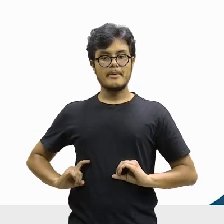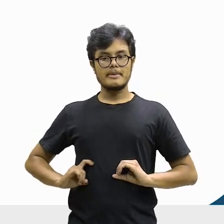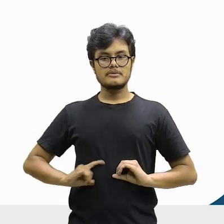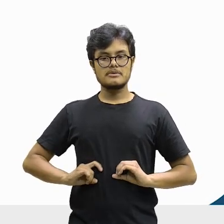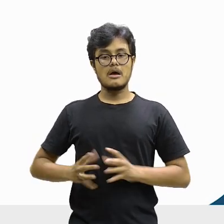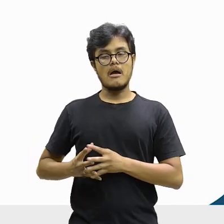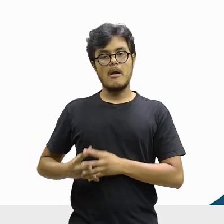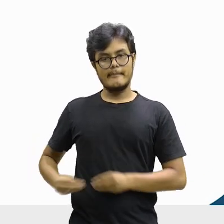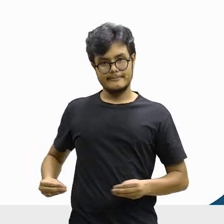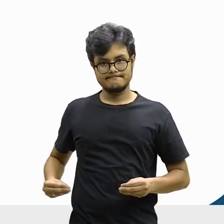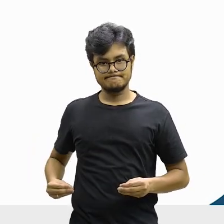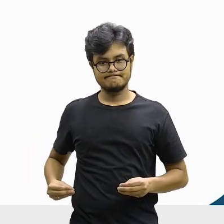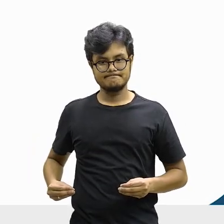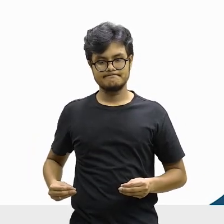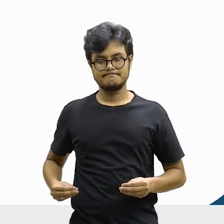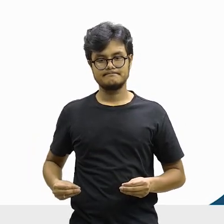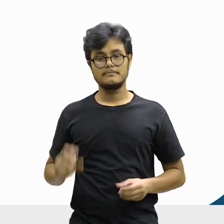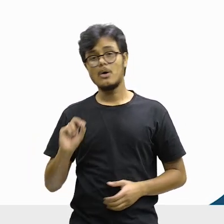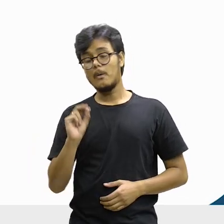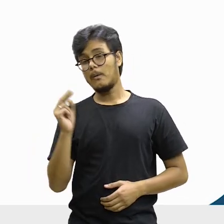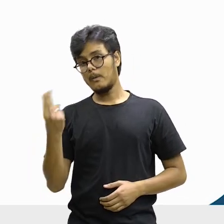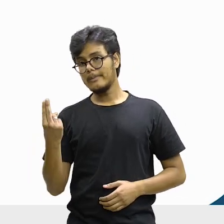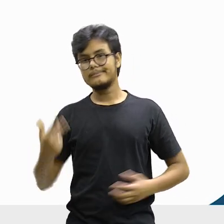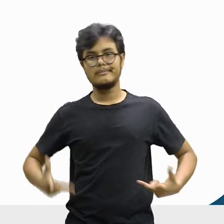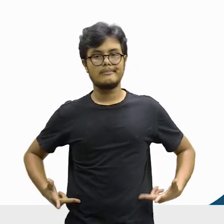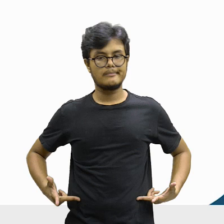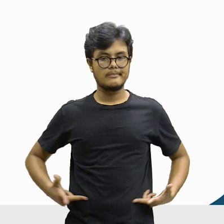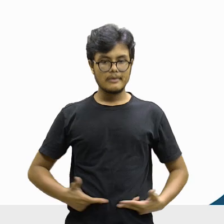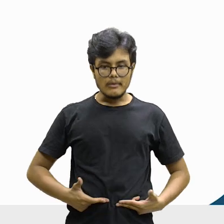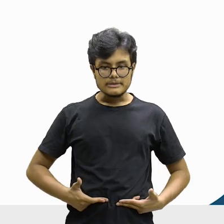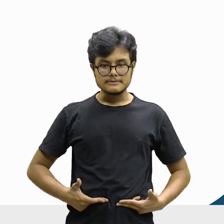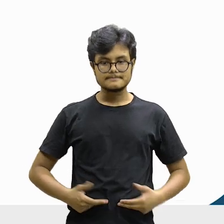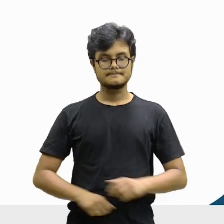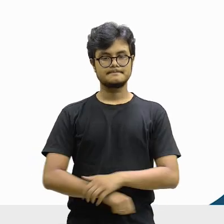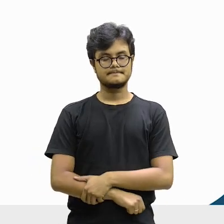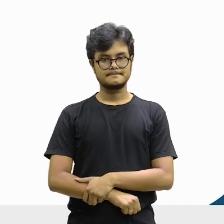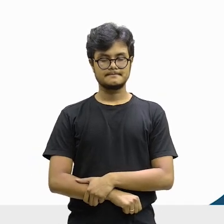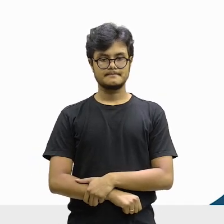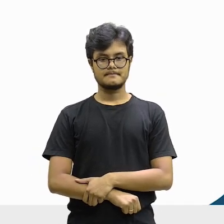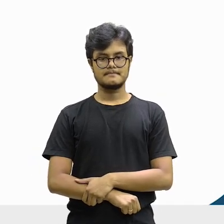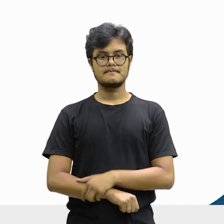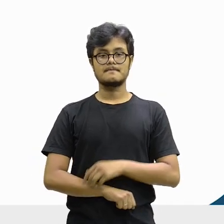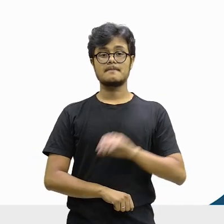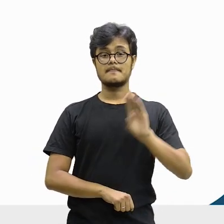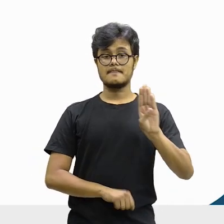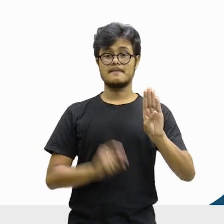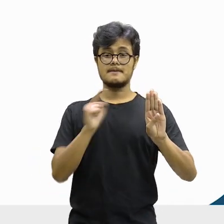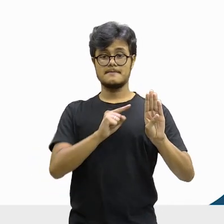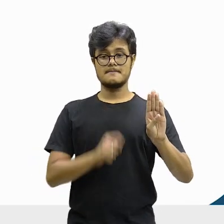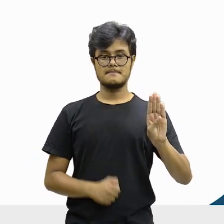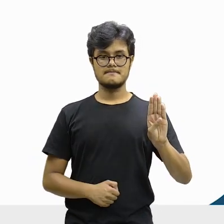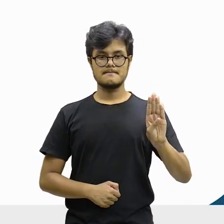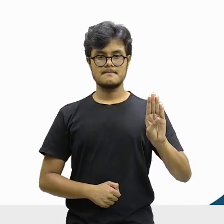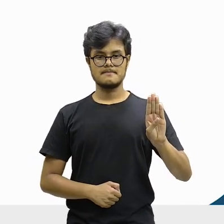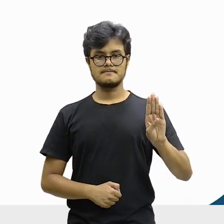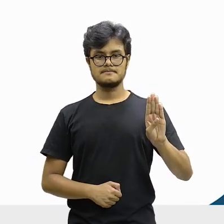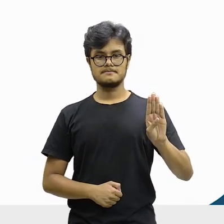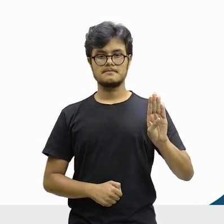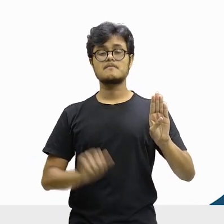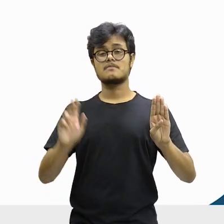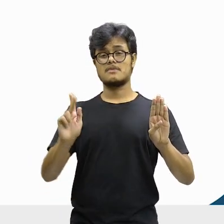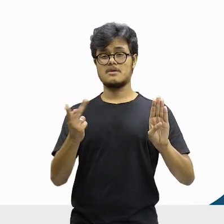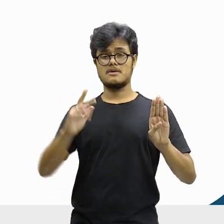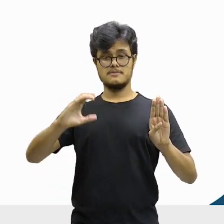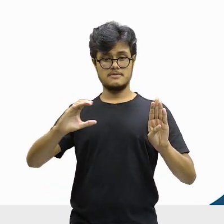ou anidação, laqueadura tubária. Beleza? Vamos ver a letra B. A letra B diz, o